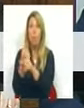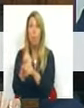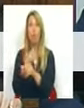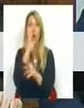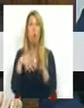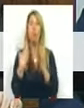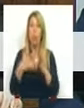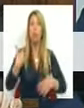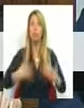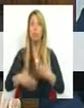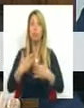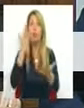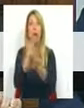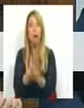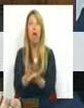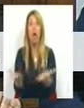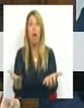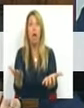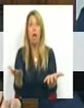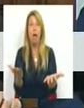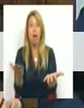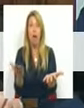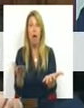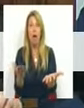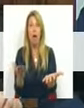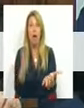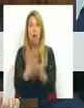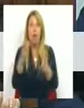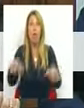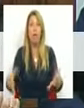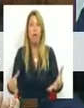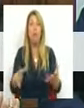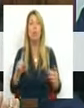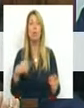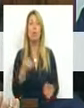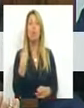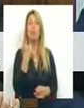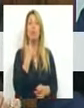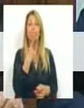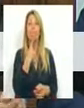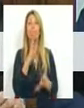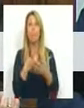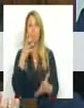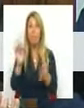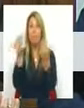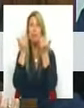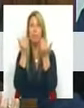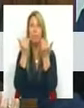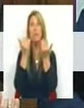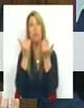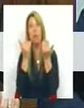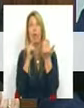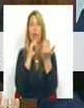exaustão. O que nos apercebemos é que o impacto da notícia iria ser significativo na possibilidade de receber um preço superior